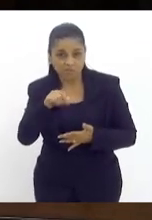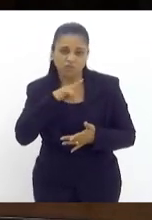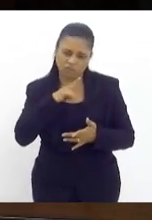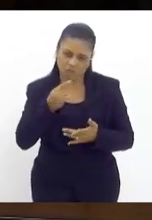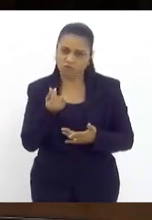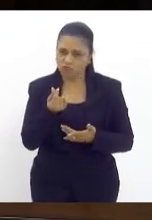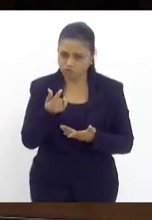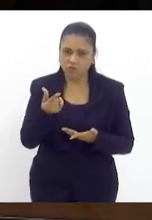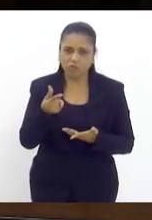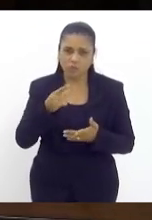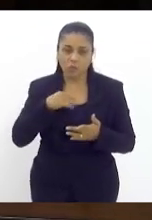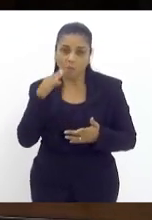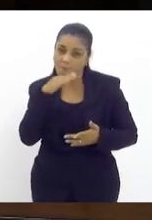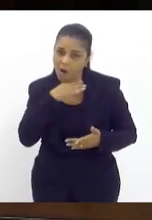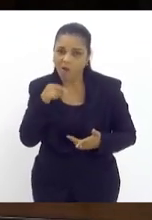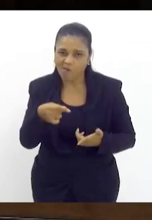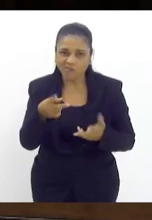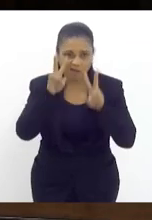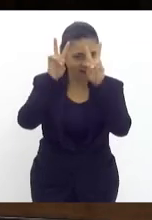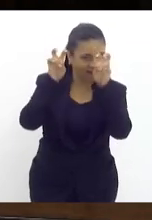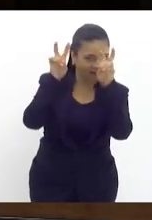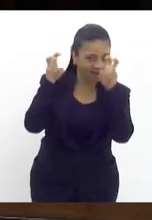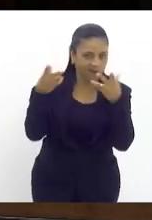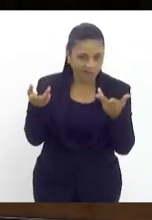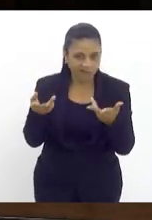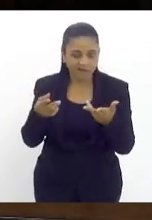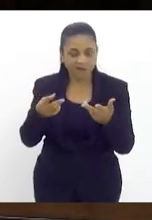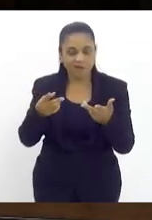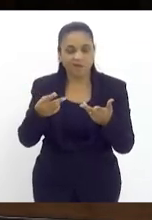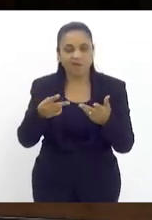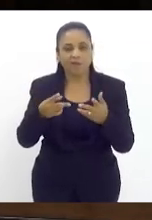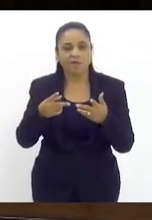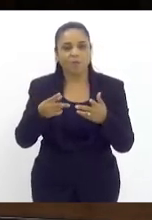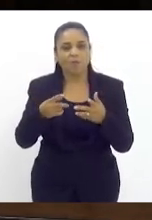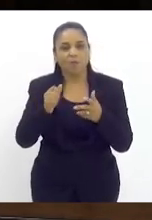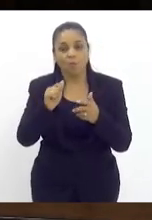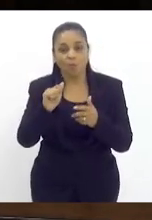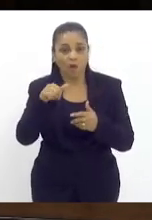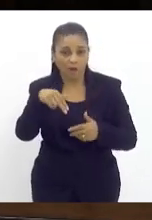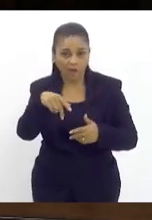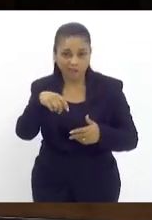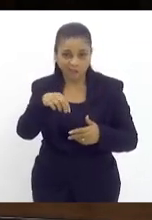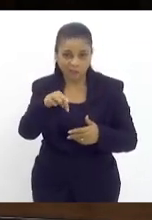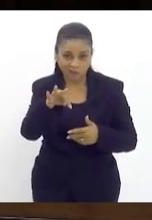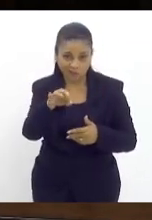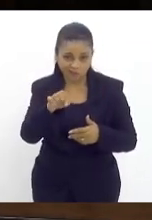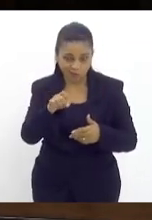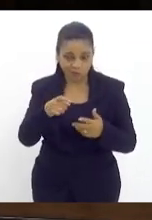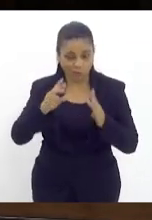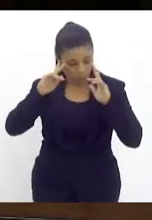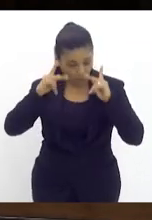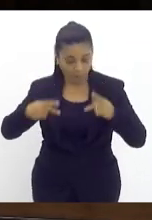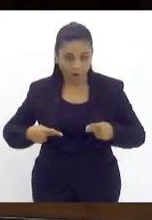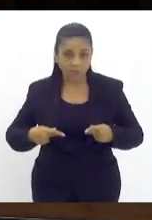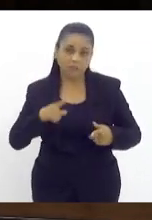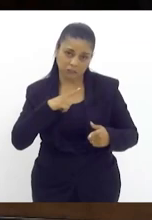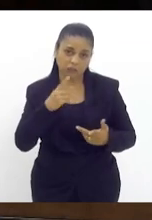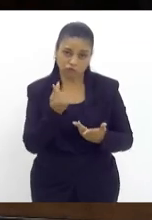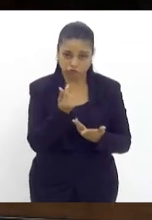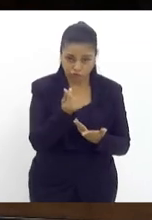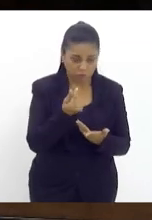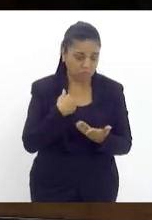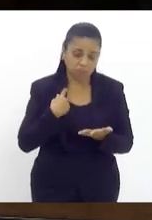mal, entre aspas, né? O anti-humano, né? Ele tem dinheiro, né? ele não tem compromisso